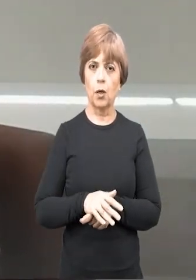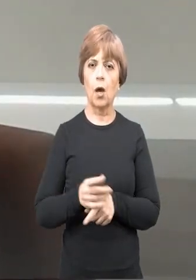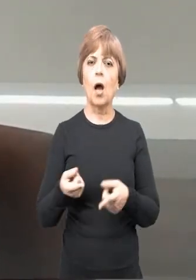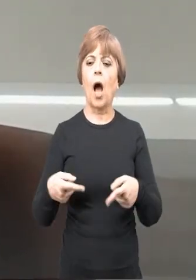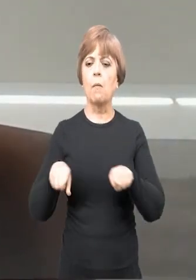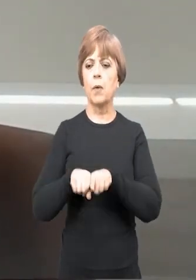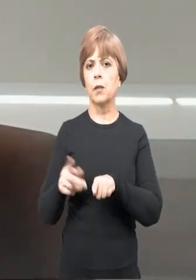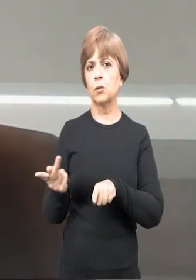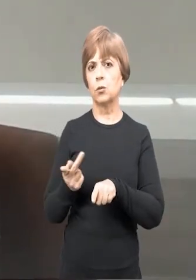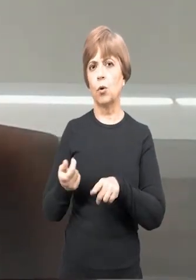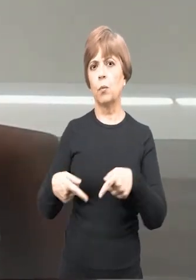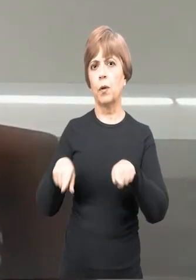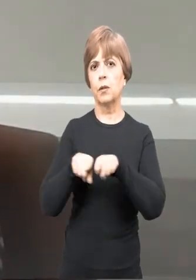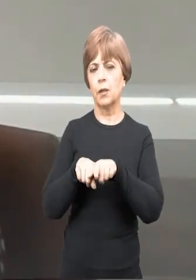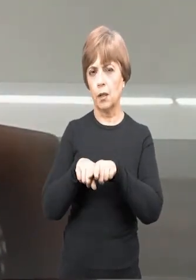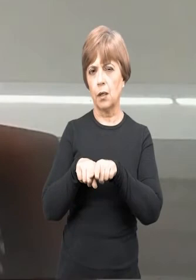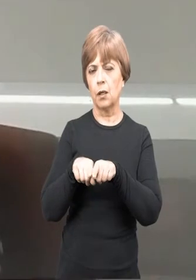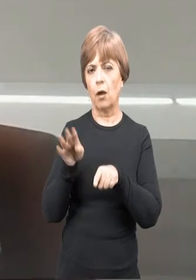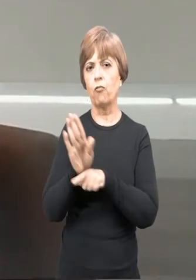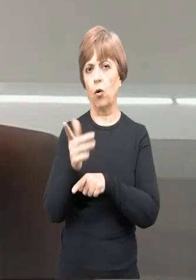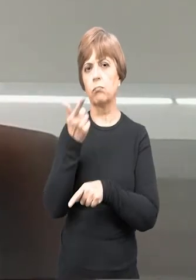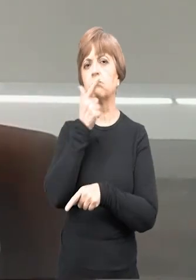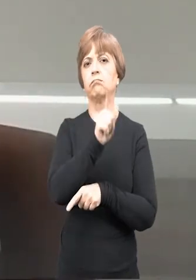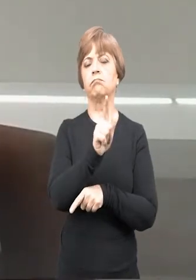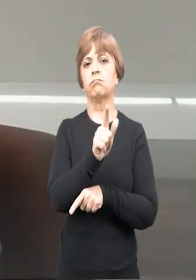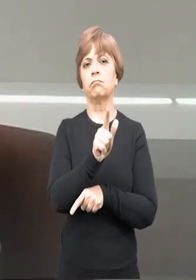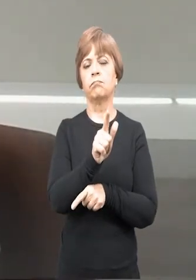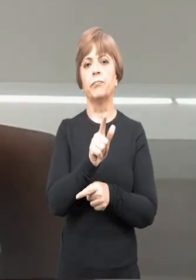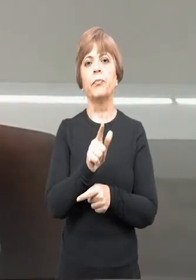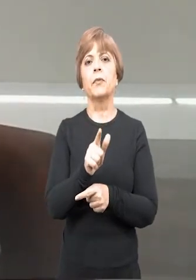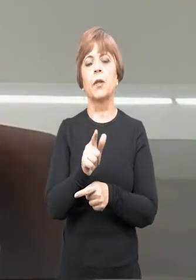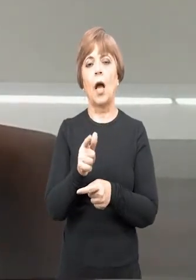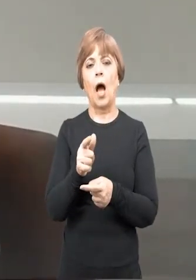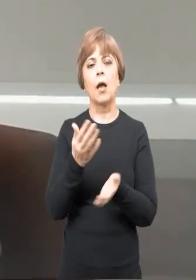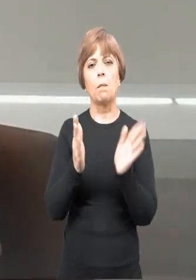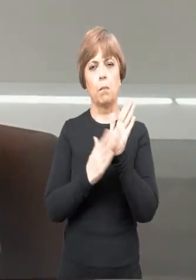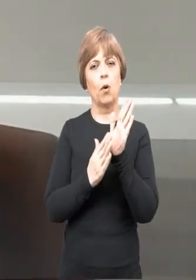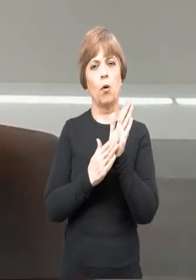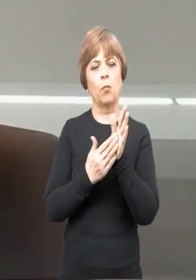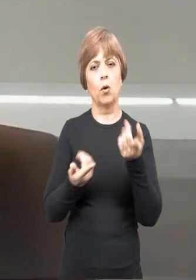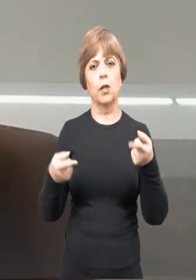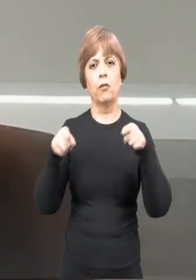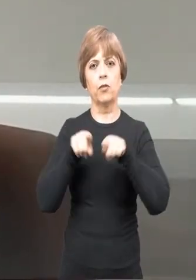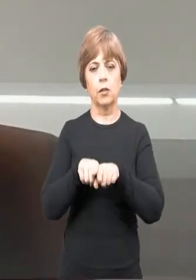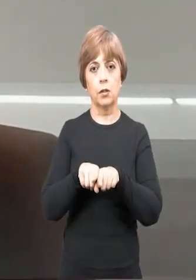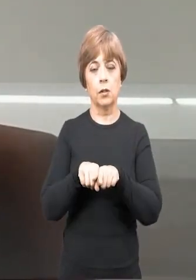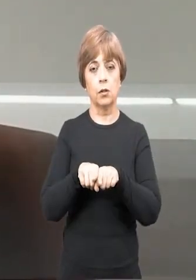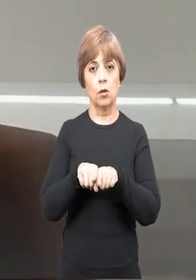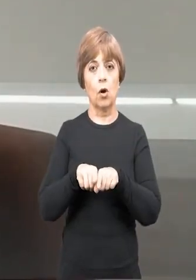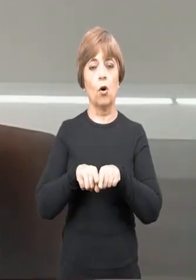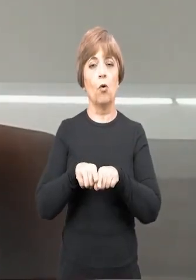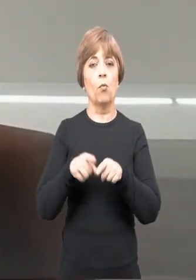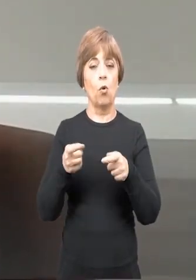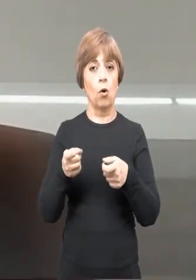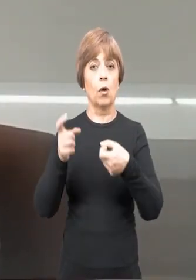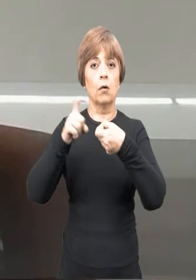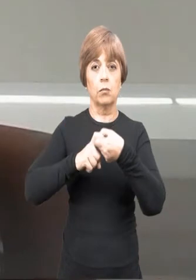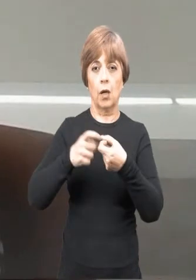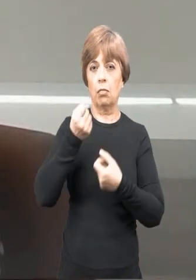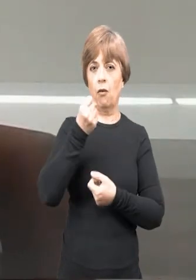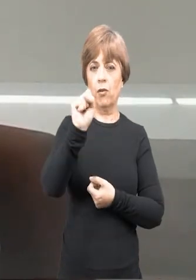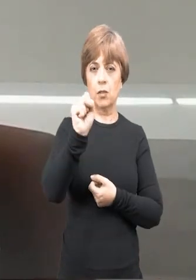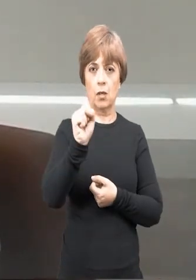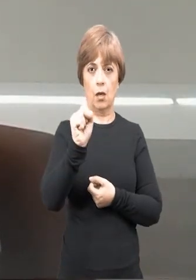de Meriti. Então, foi proposta essa ação civil pública em litisconsórcio ativo com a Defensoria Pública,